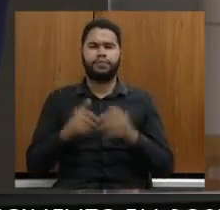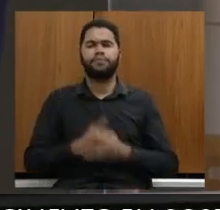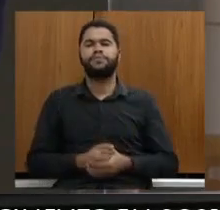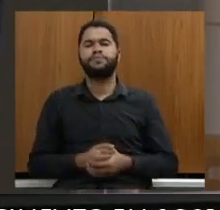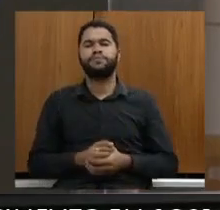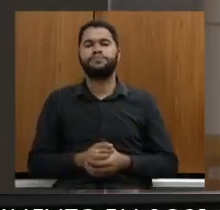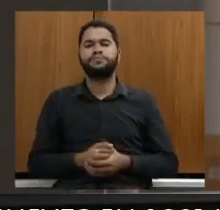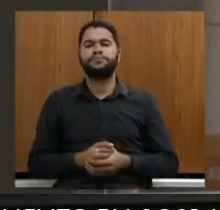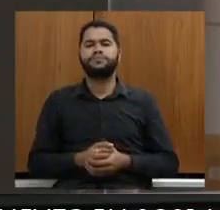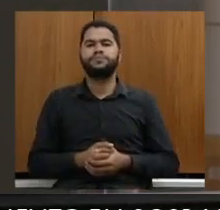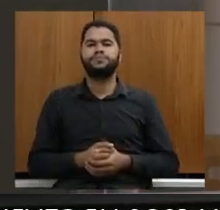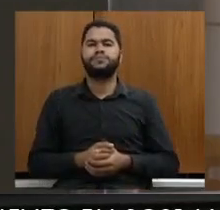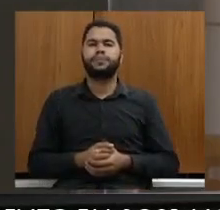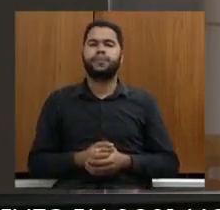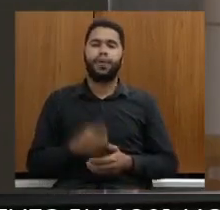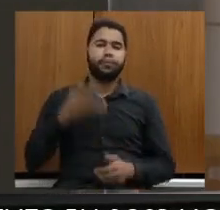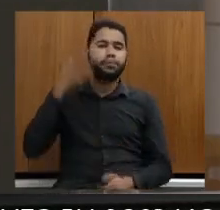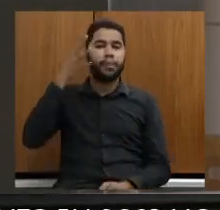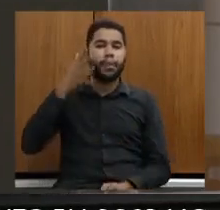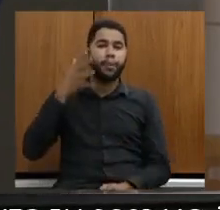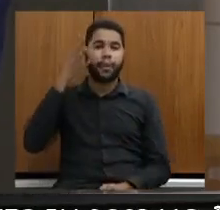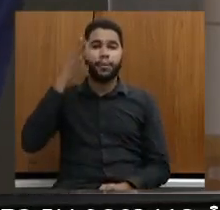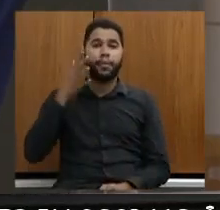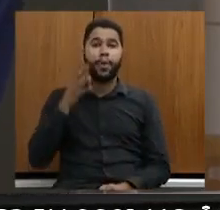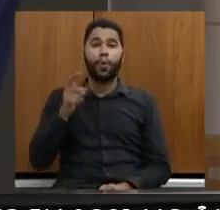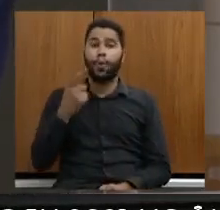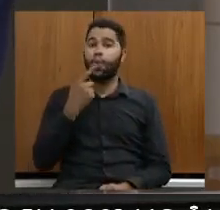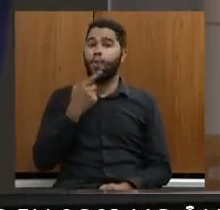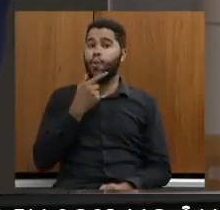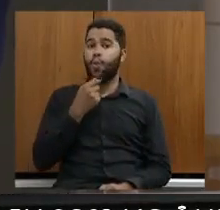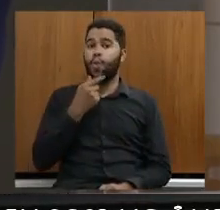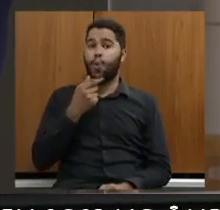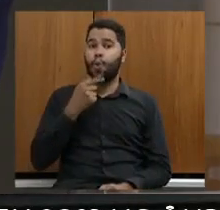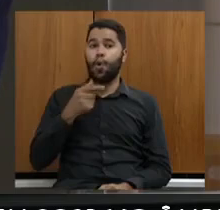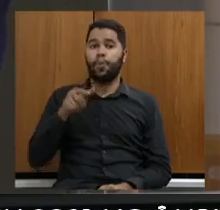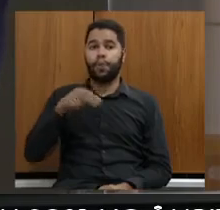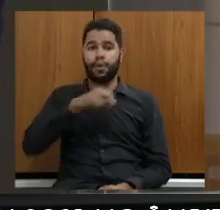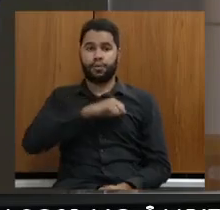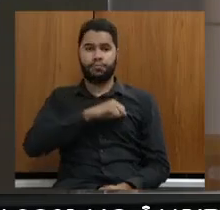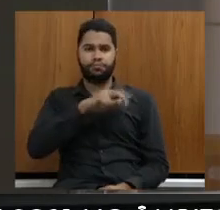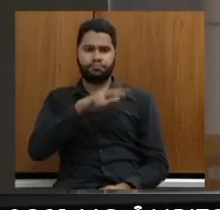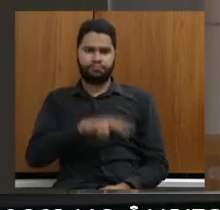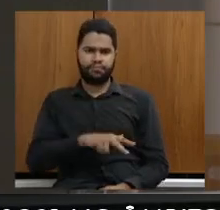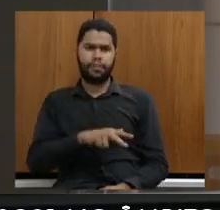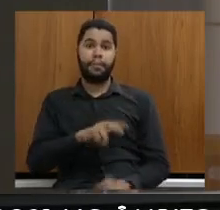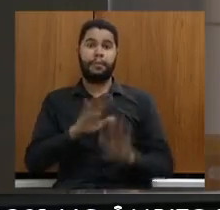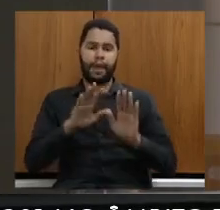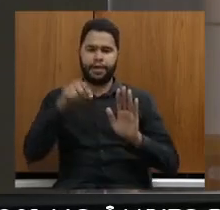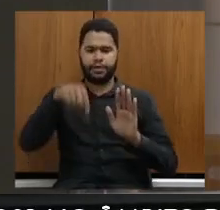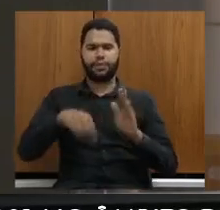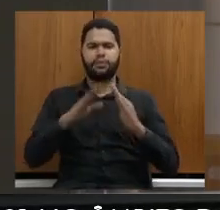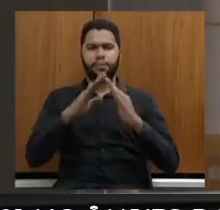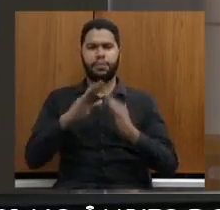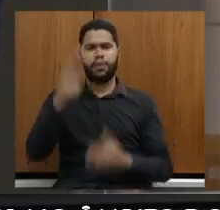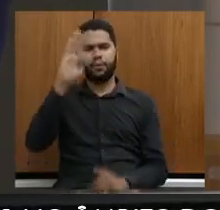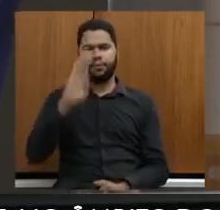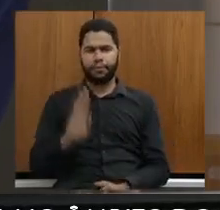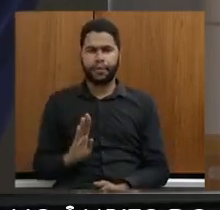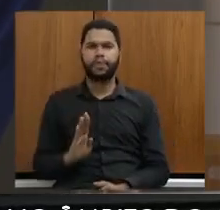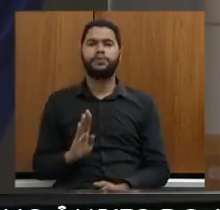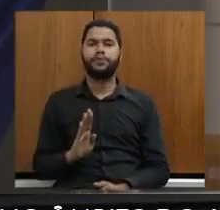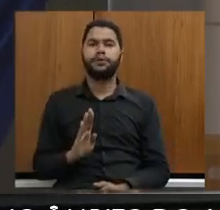amplo Mas entre os palestrantes tinha um português está no Brasil já há um bom tempo e ele